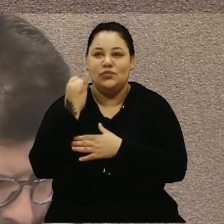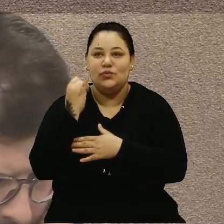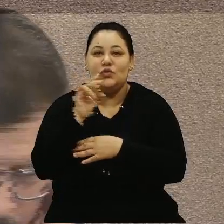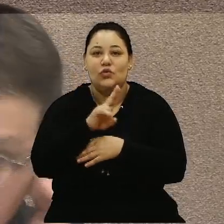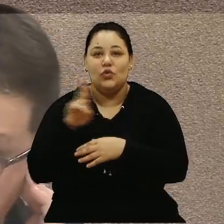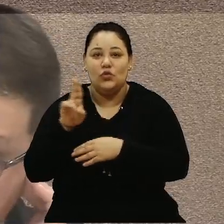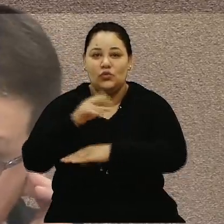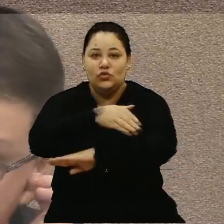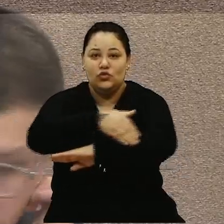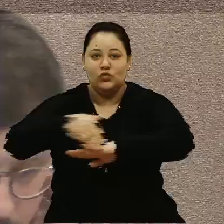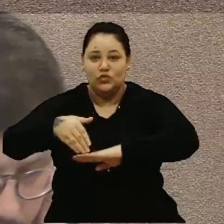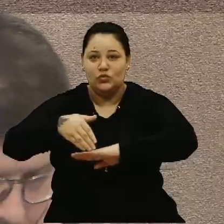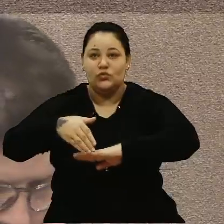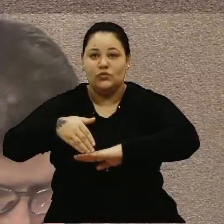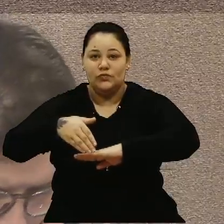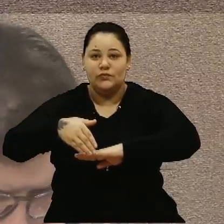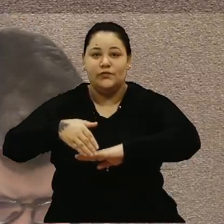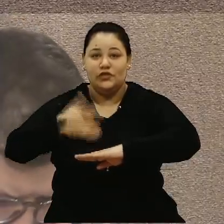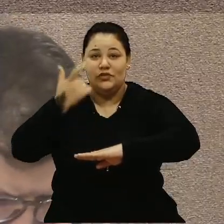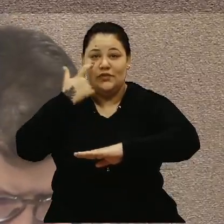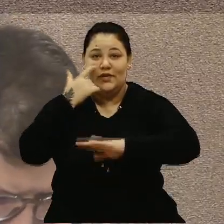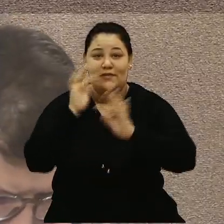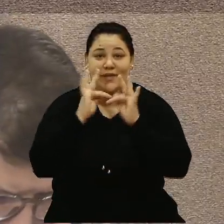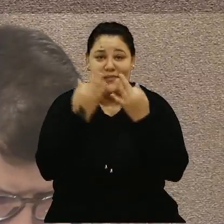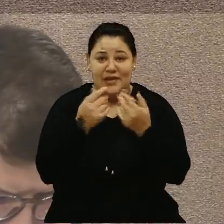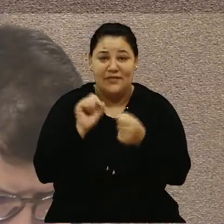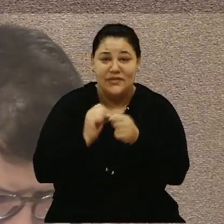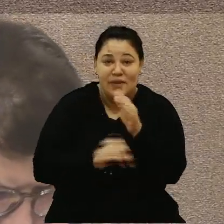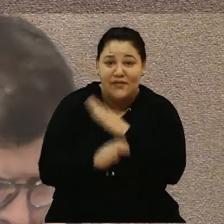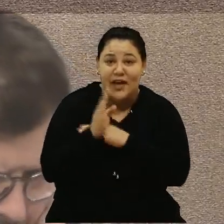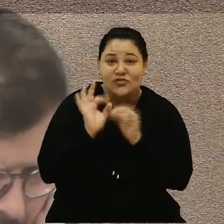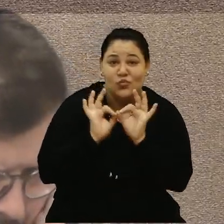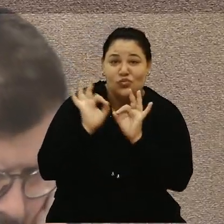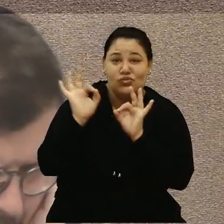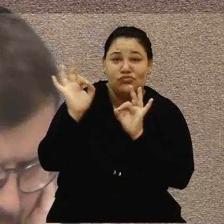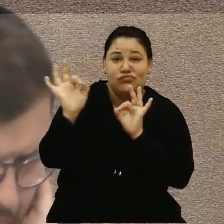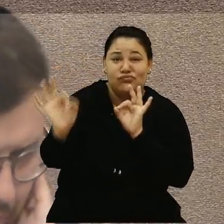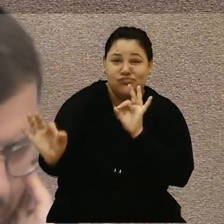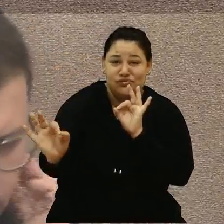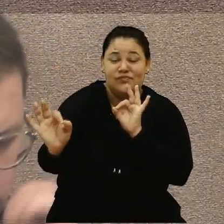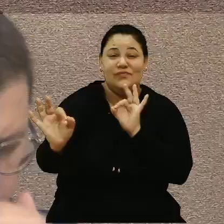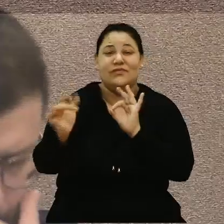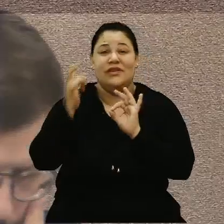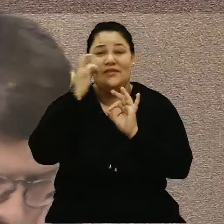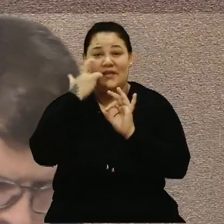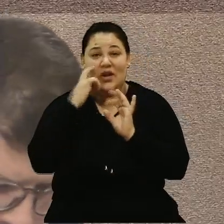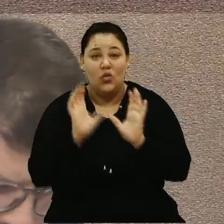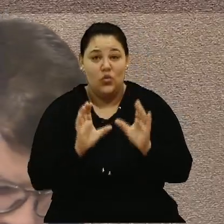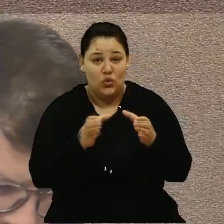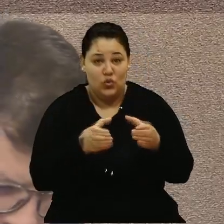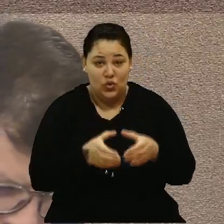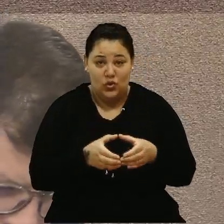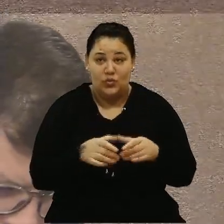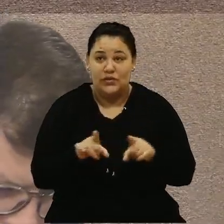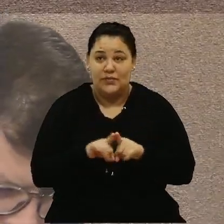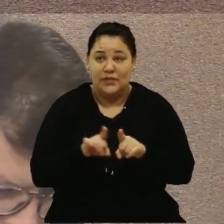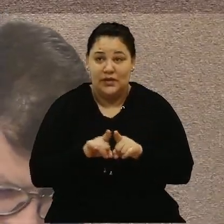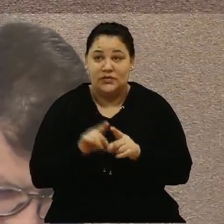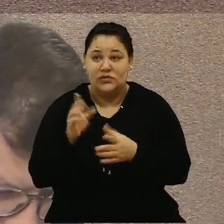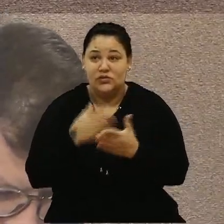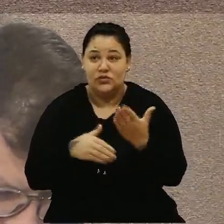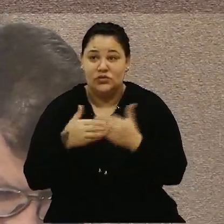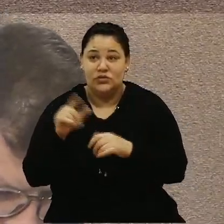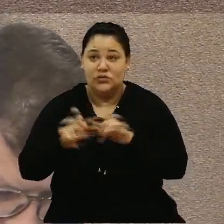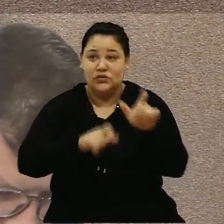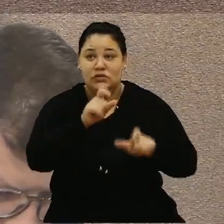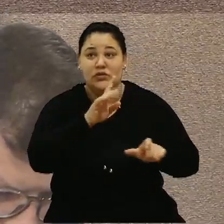viagem tão longínqua para vir aqui comparecer. Aqui os colegas da corporação, colegas da Banff, todos aqueles que